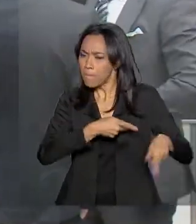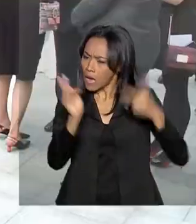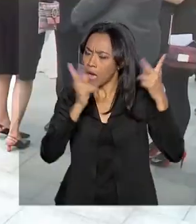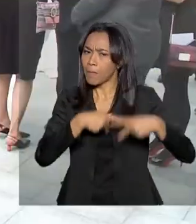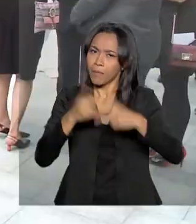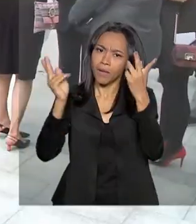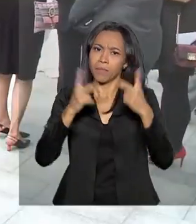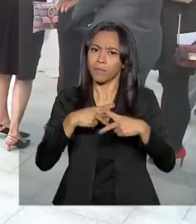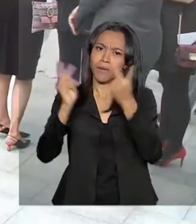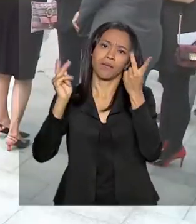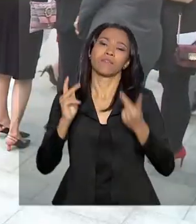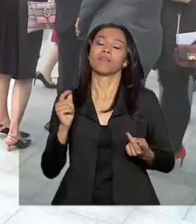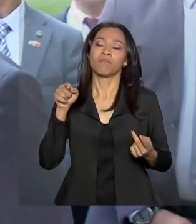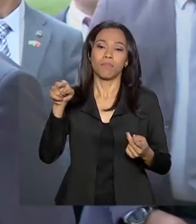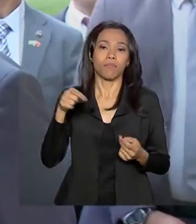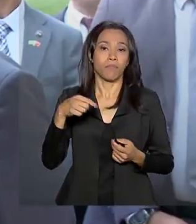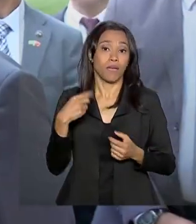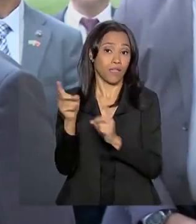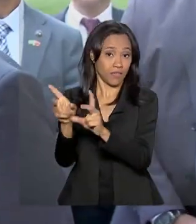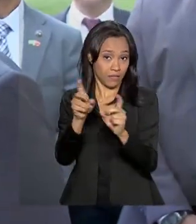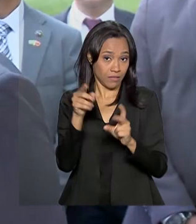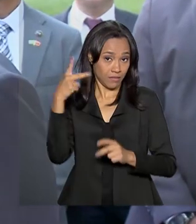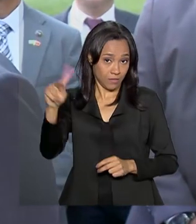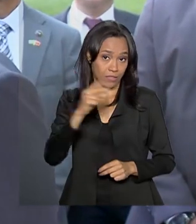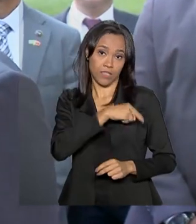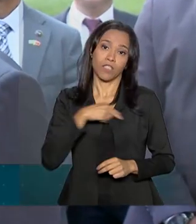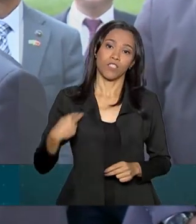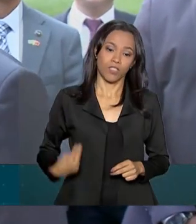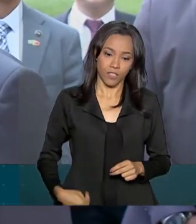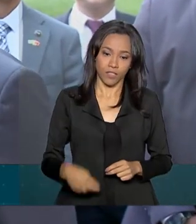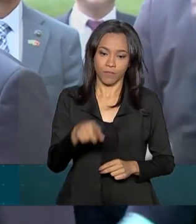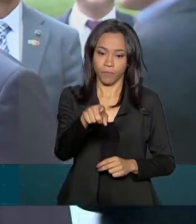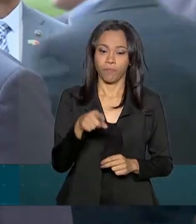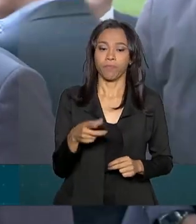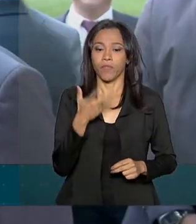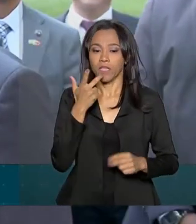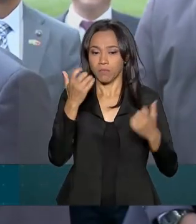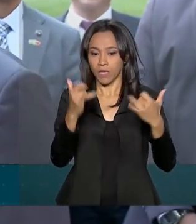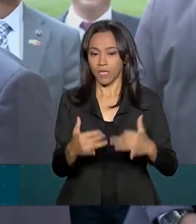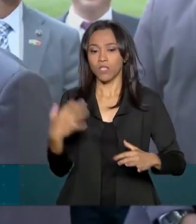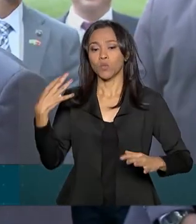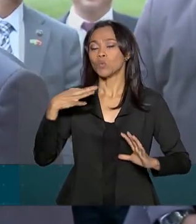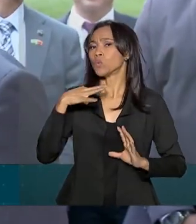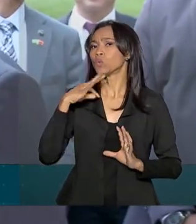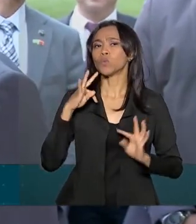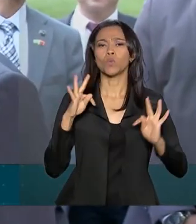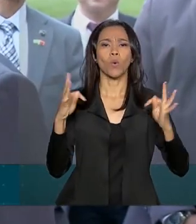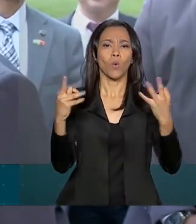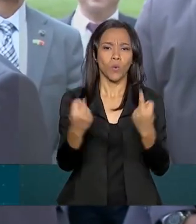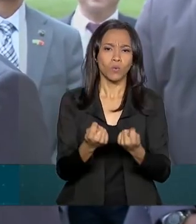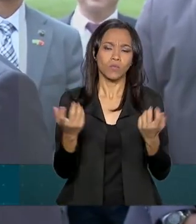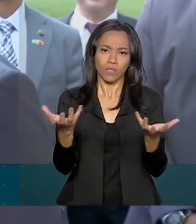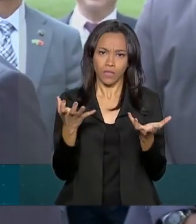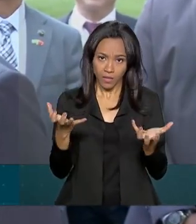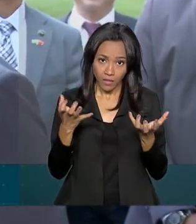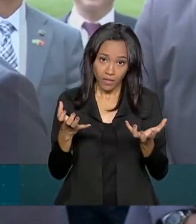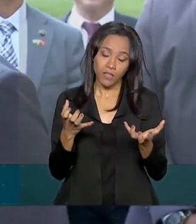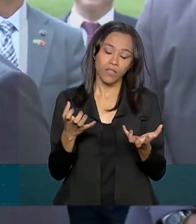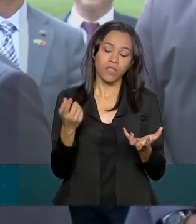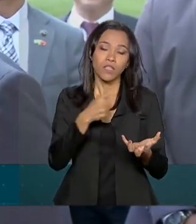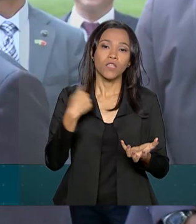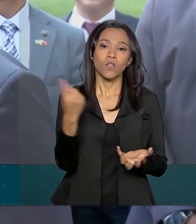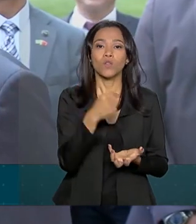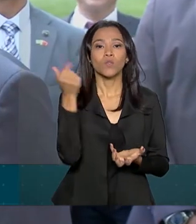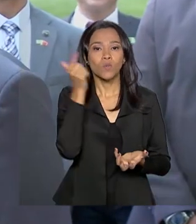bovina para o mercado chinês. Todos no mundo inteiro almejam que possamos viver com